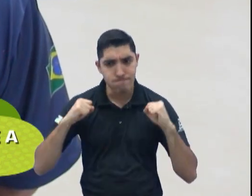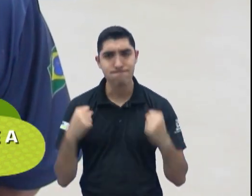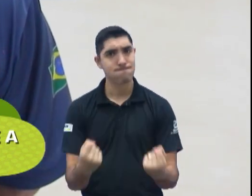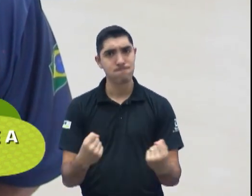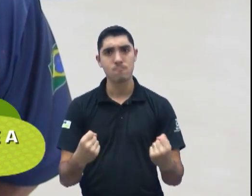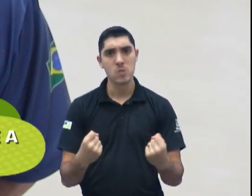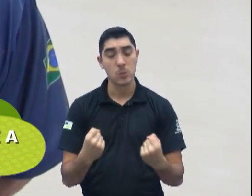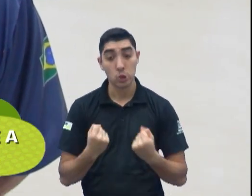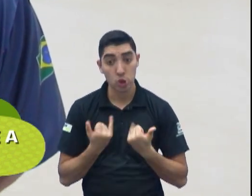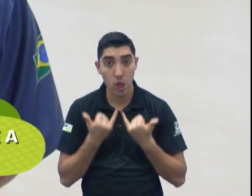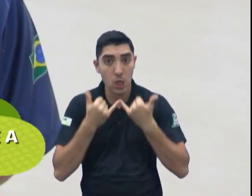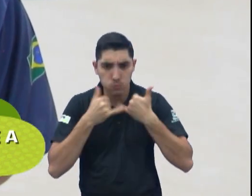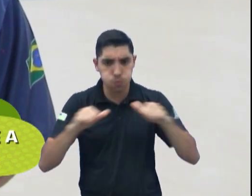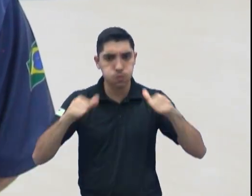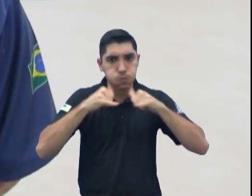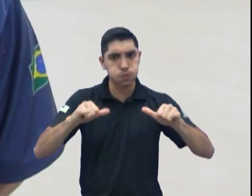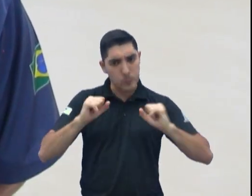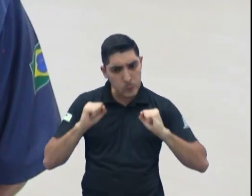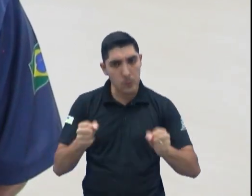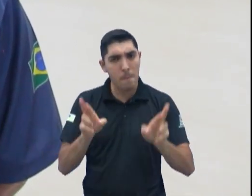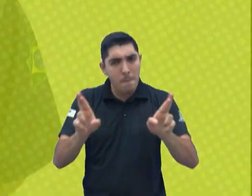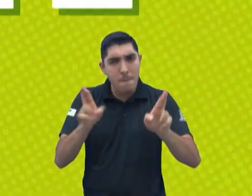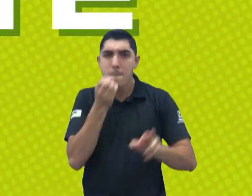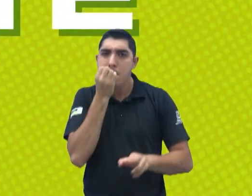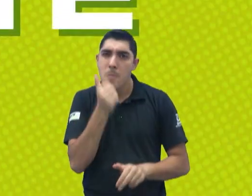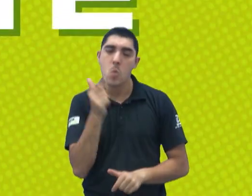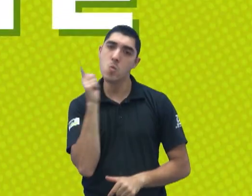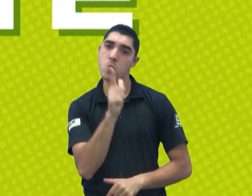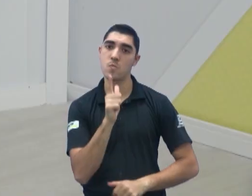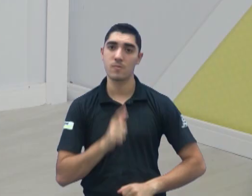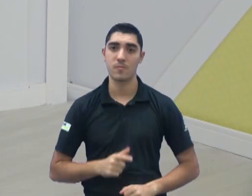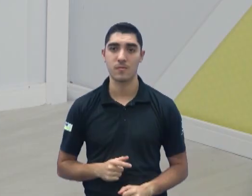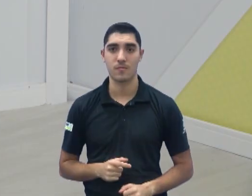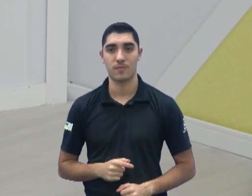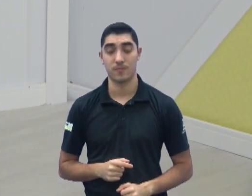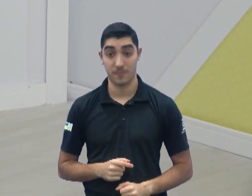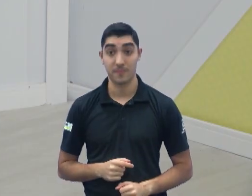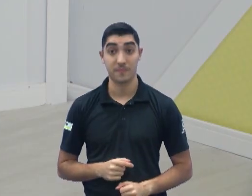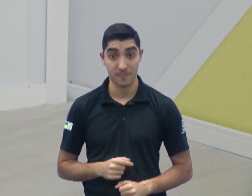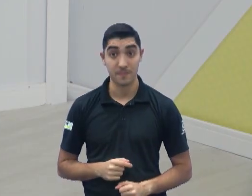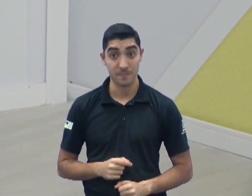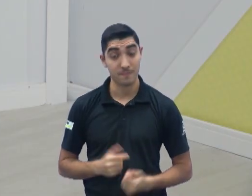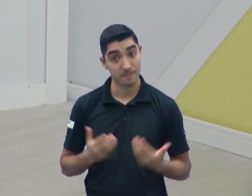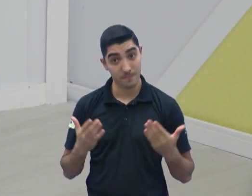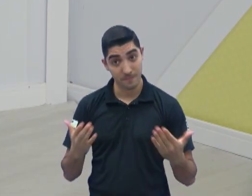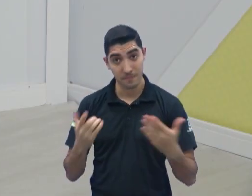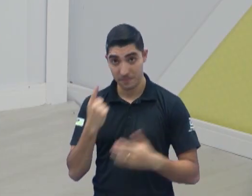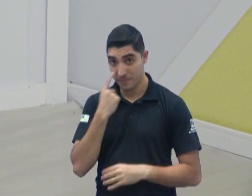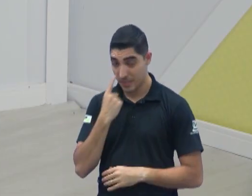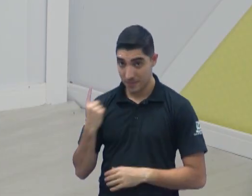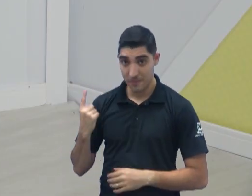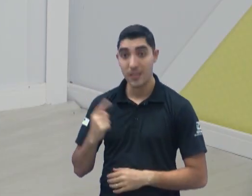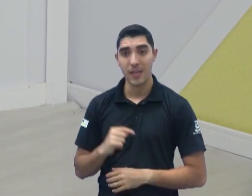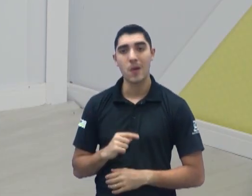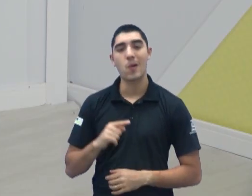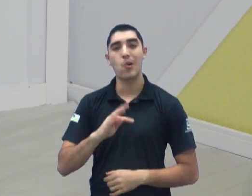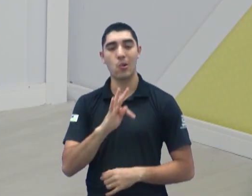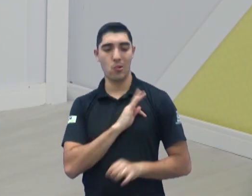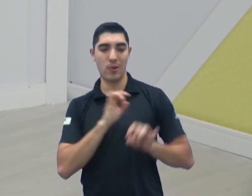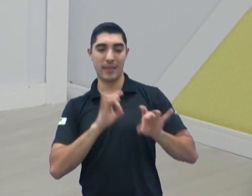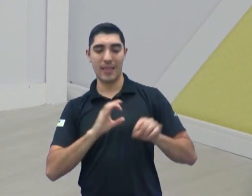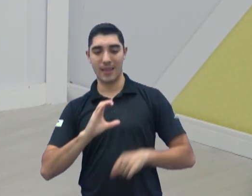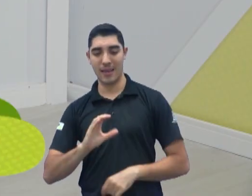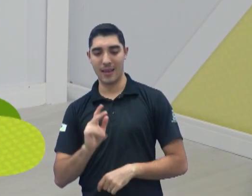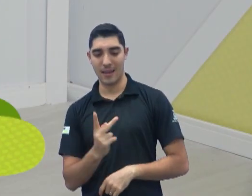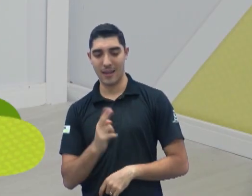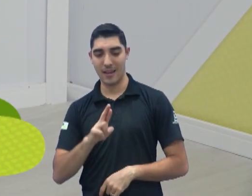energia, para a gente continuar mantendo a boa fase aí e conseguir mais uma vitória. Pois é, tá aí então a palavra do Cris Amed. E no jogo